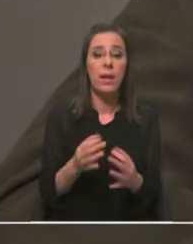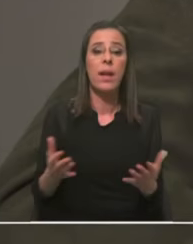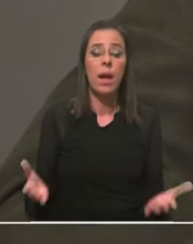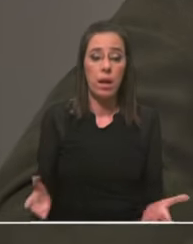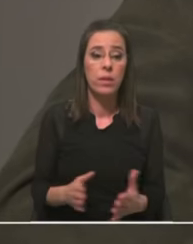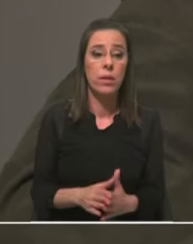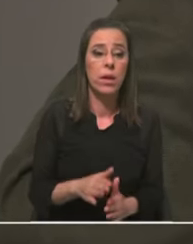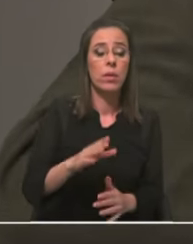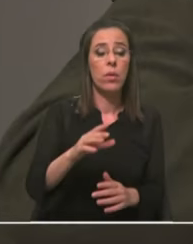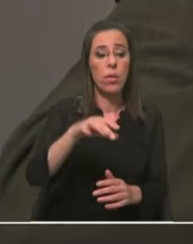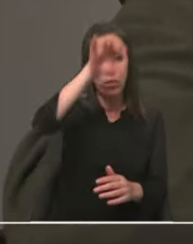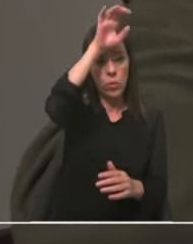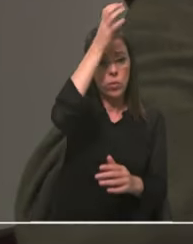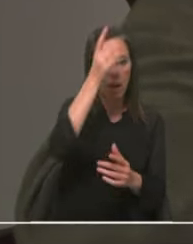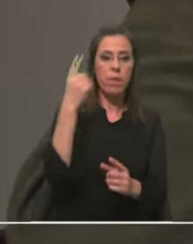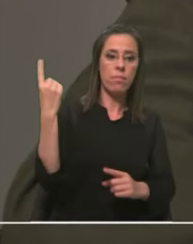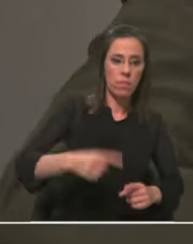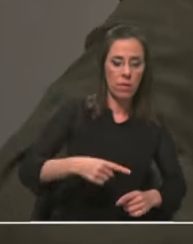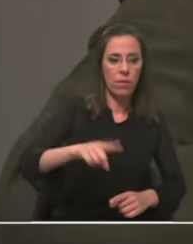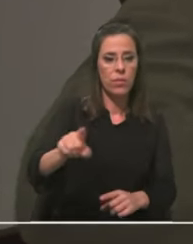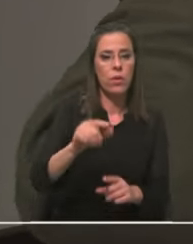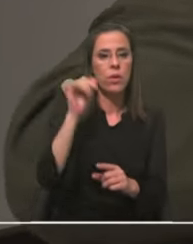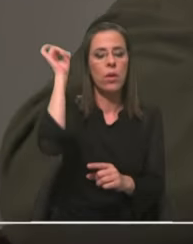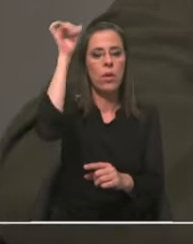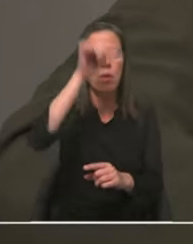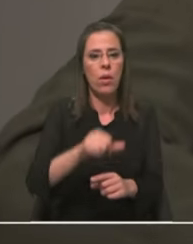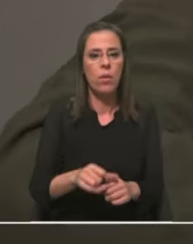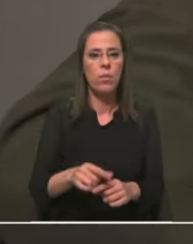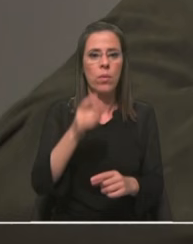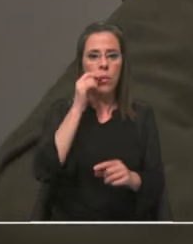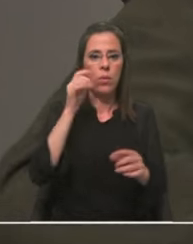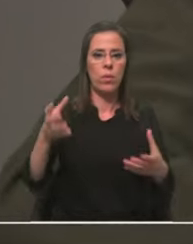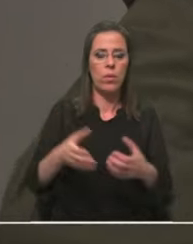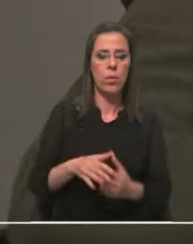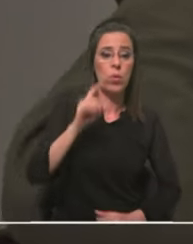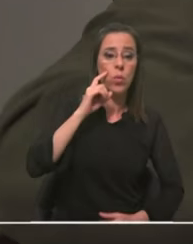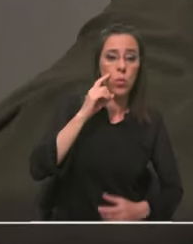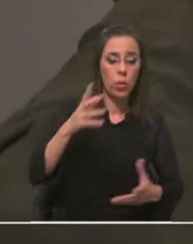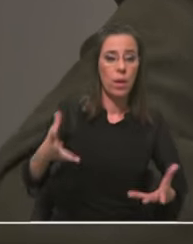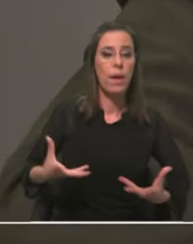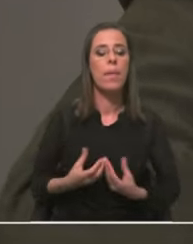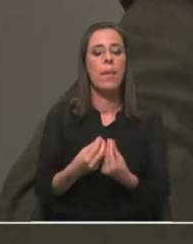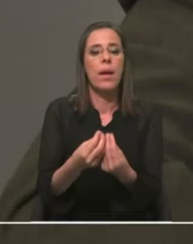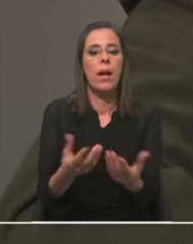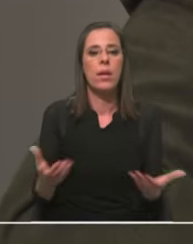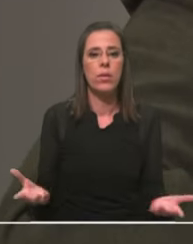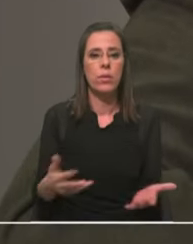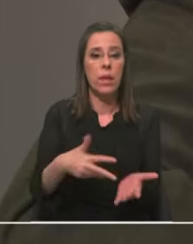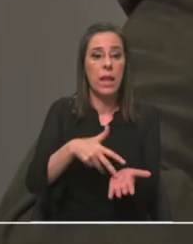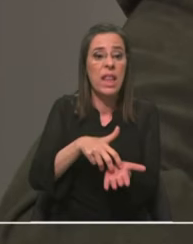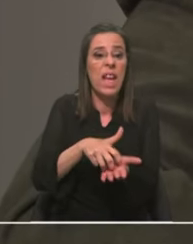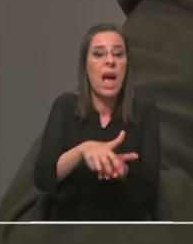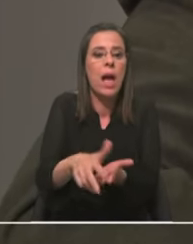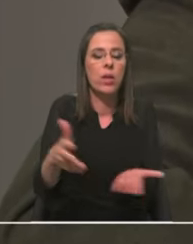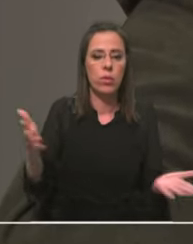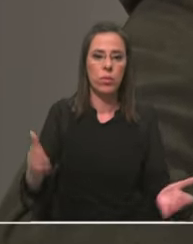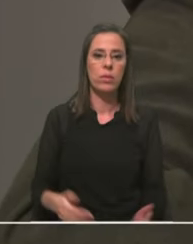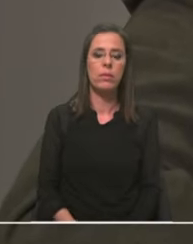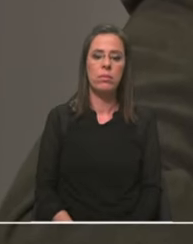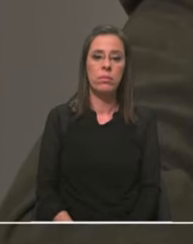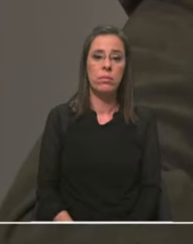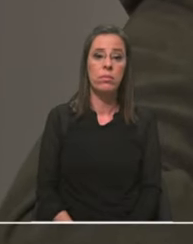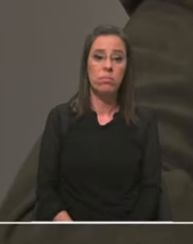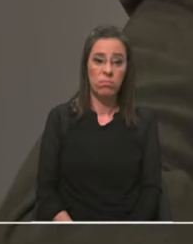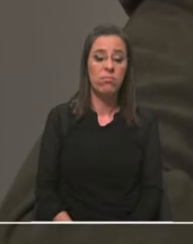é que o Zé fez com que ela fosse ao batizado, arranjou uns homens, os seguranças, para levar de rastros. E a Betty